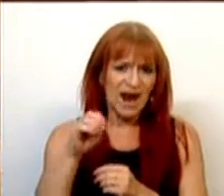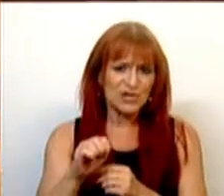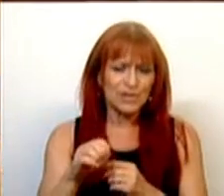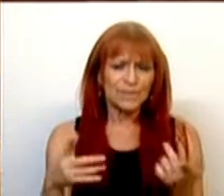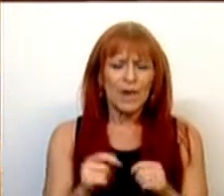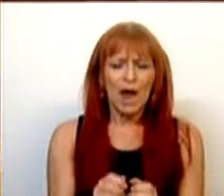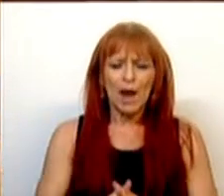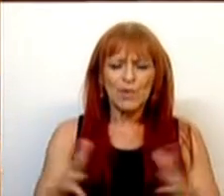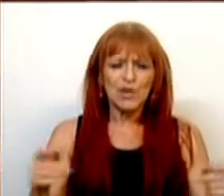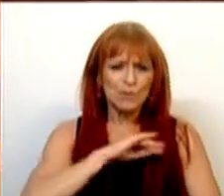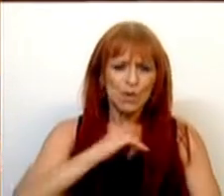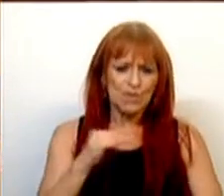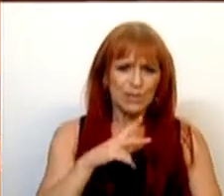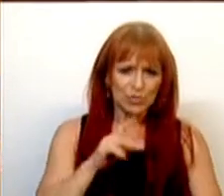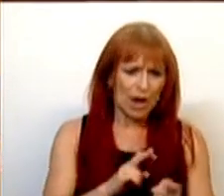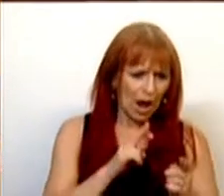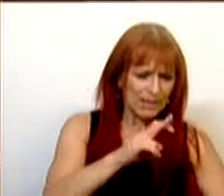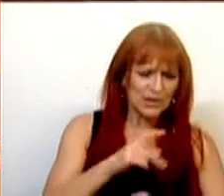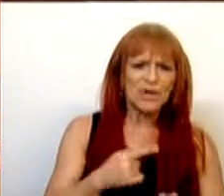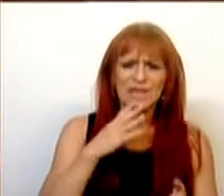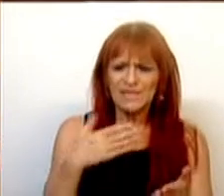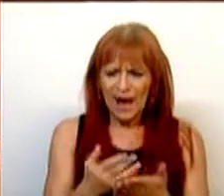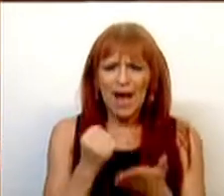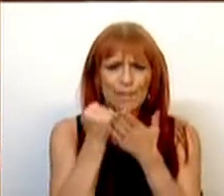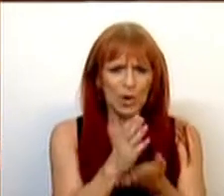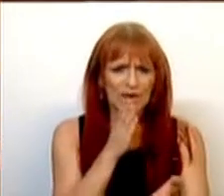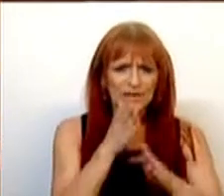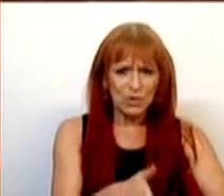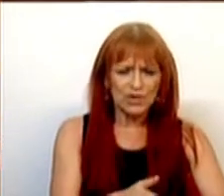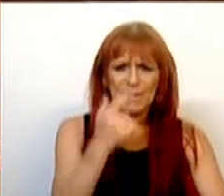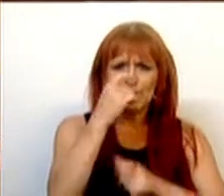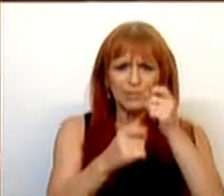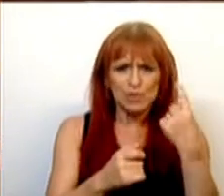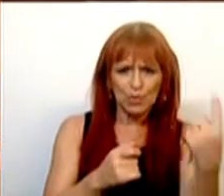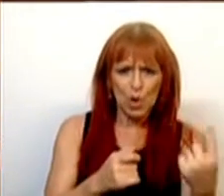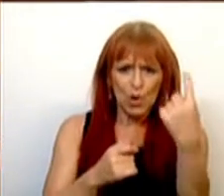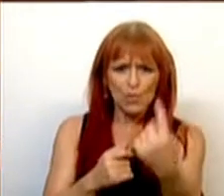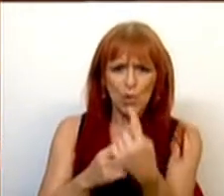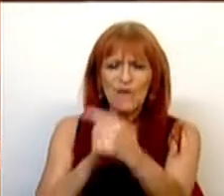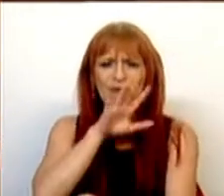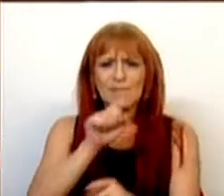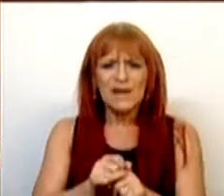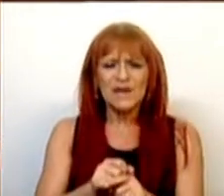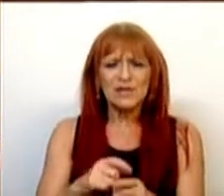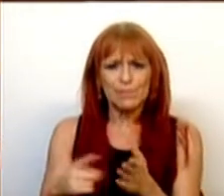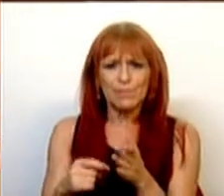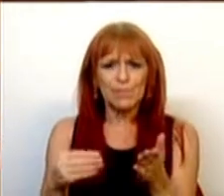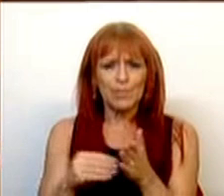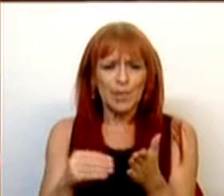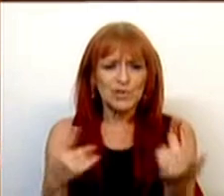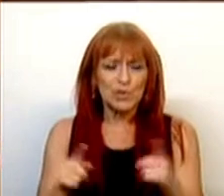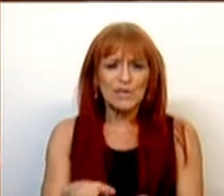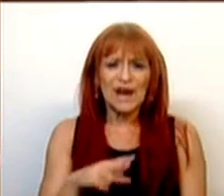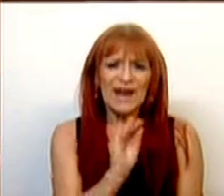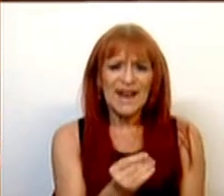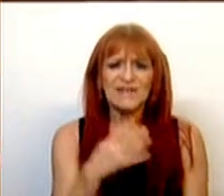sociais, aumentámos o salário mínimo nacional, foram dados apoios diretos, por pessoa individualmente, por famílias carenciadas, por criança,